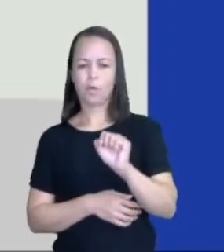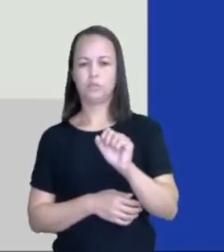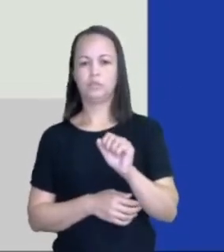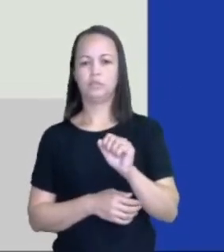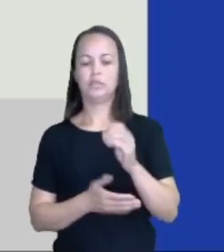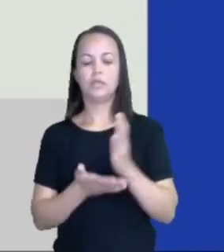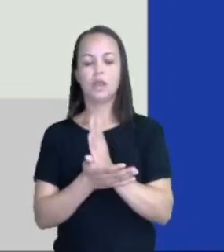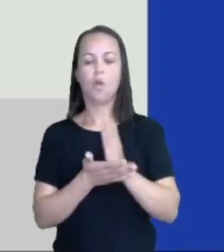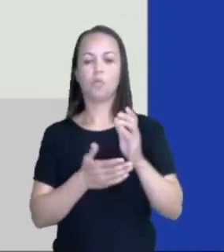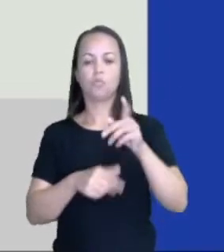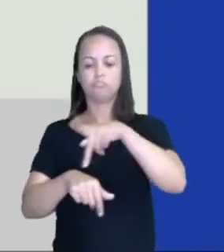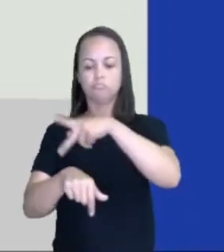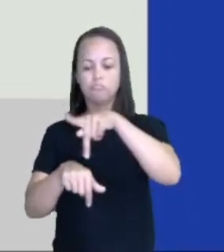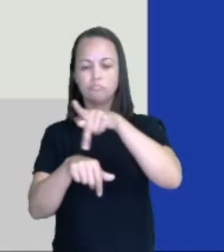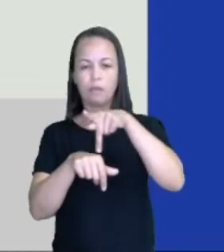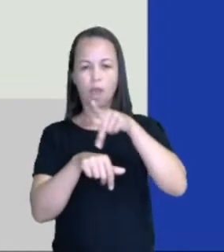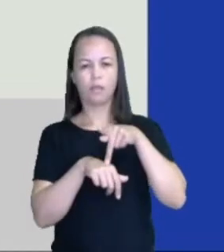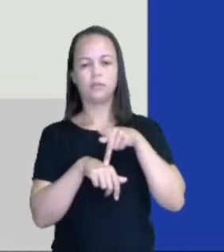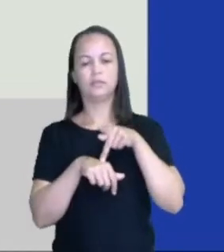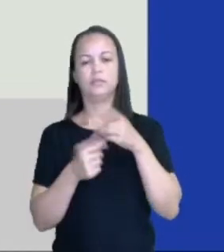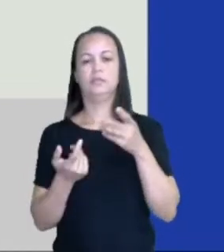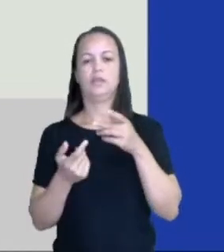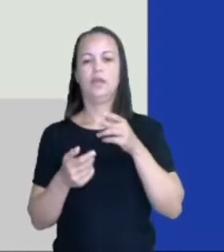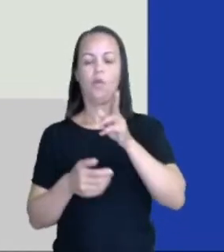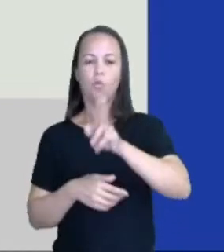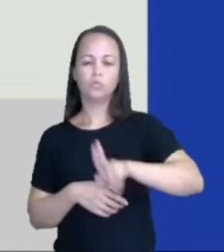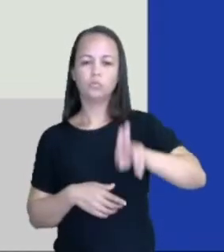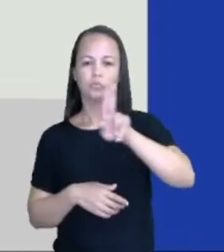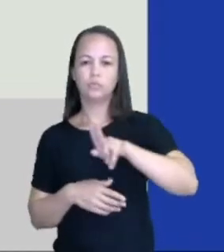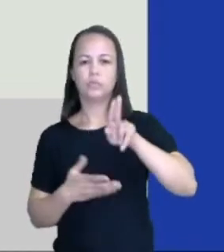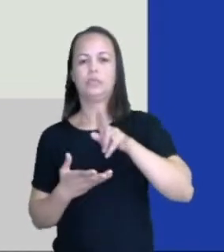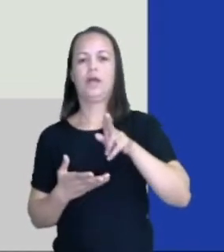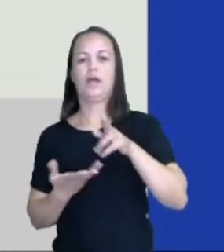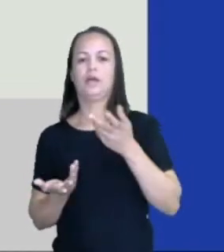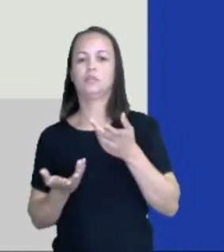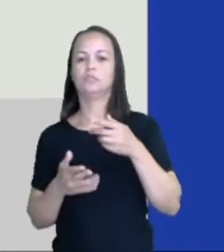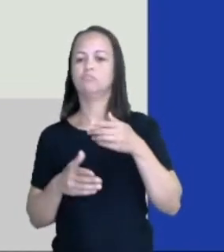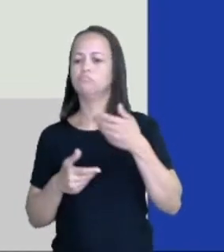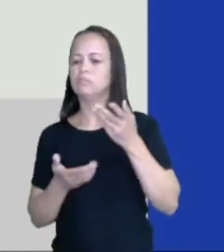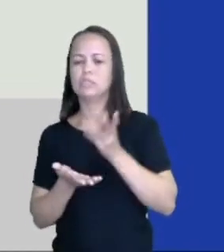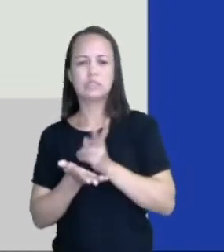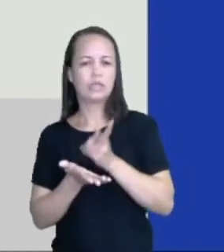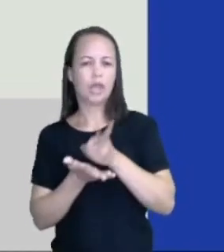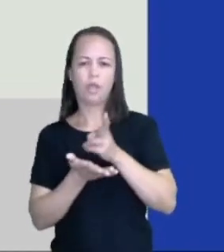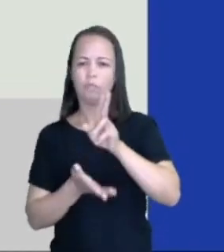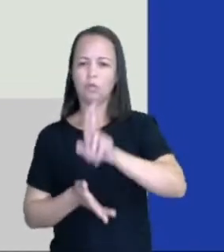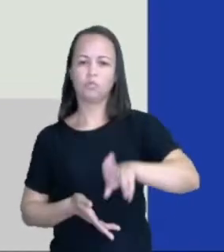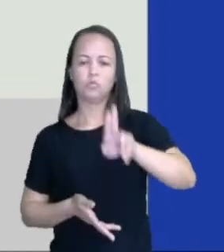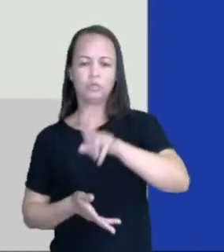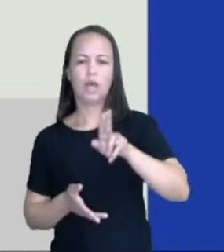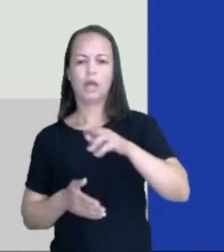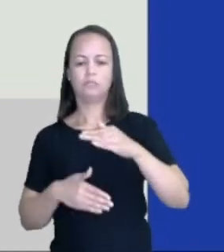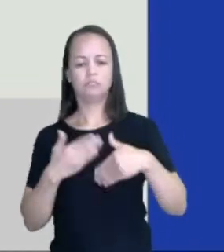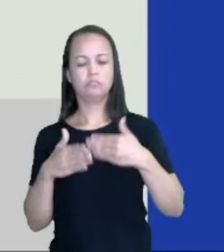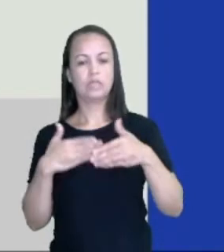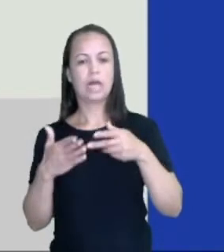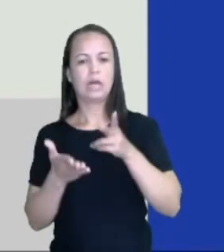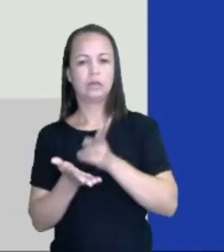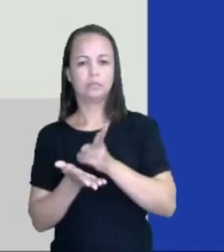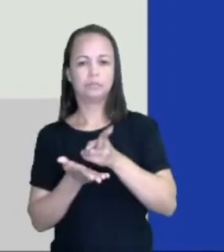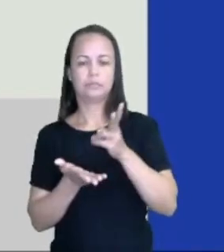alguns países é usado com mais frequência o tu e em alguns países é usado com mais frequência o